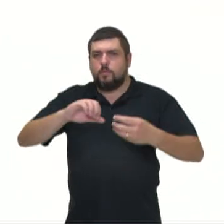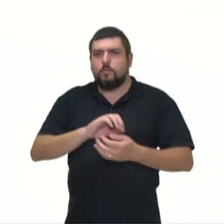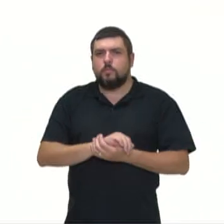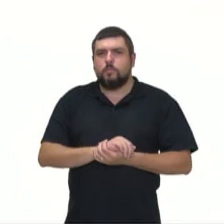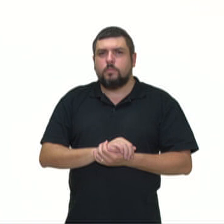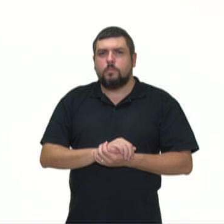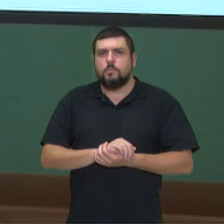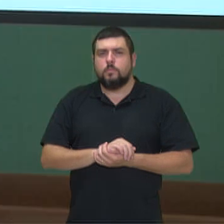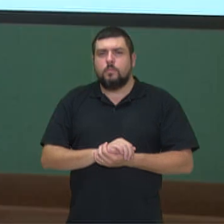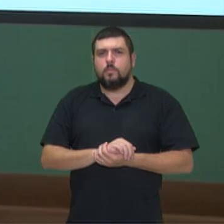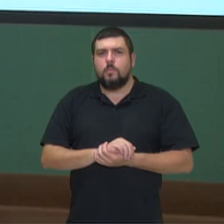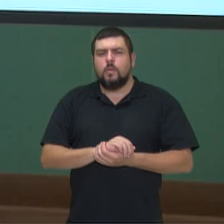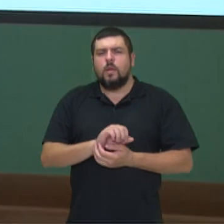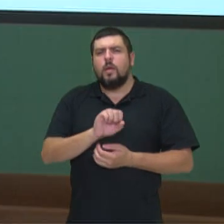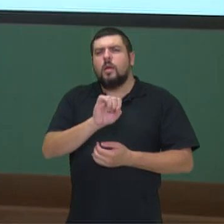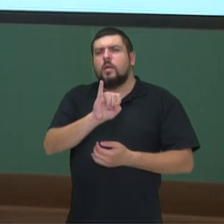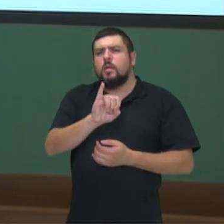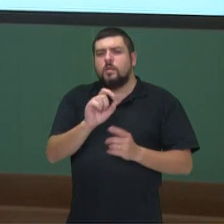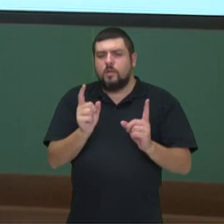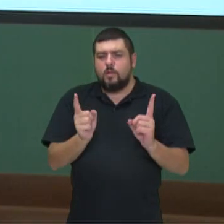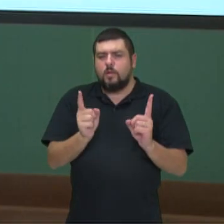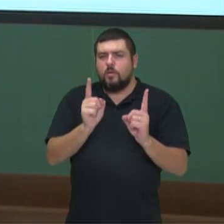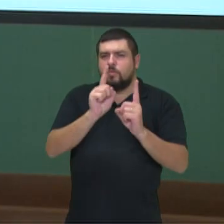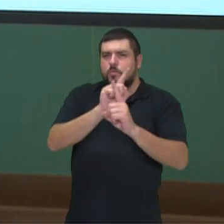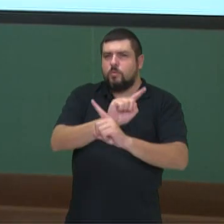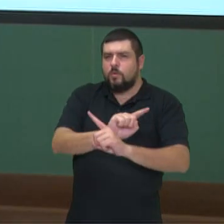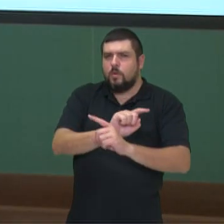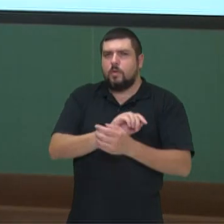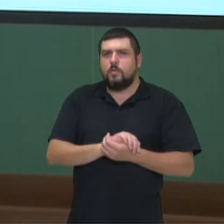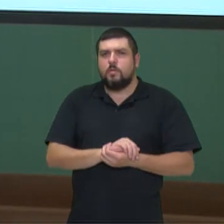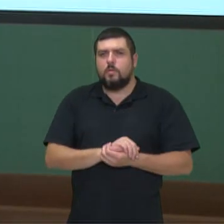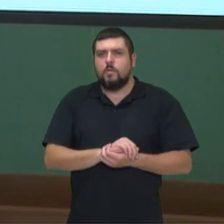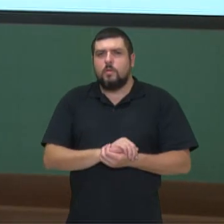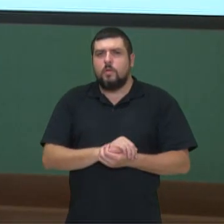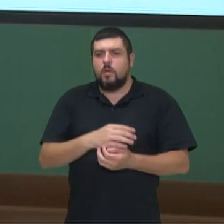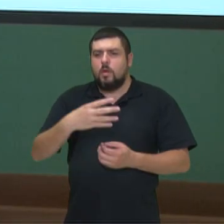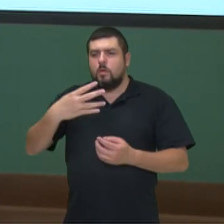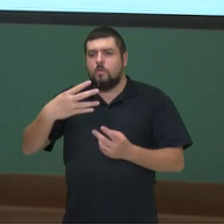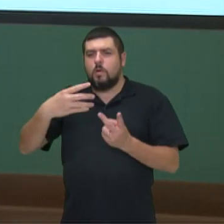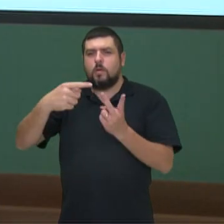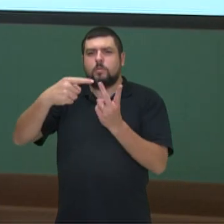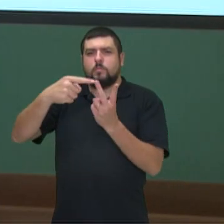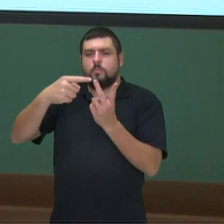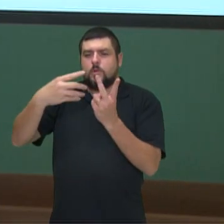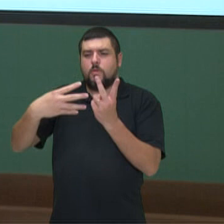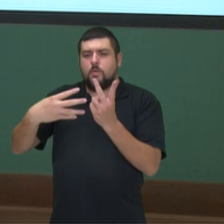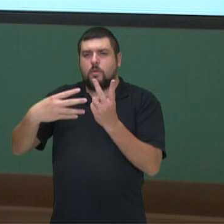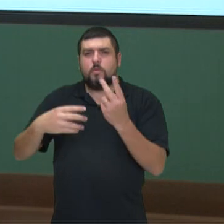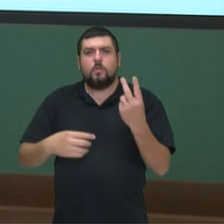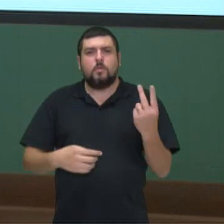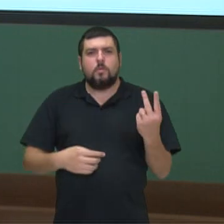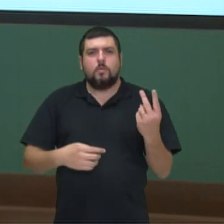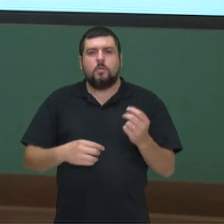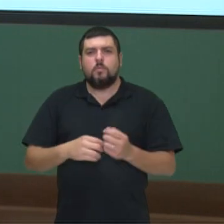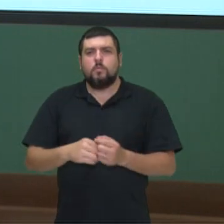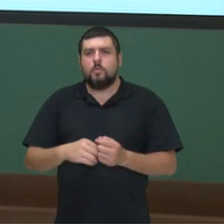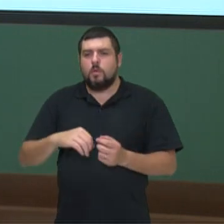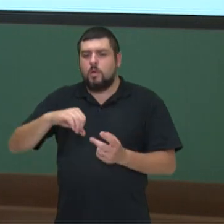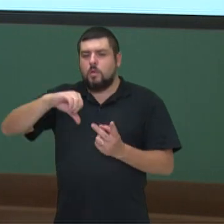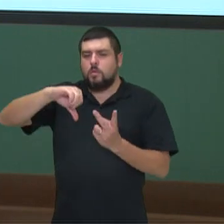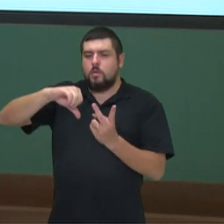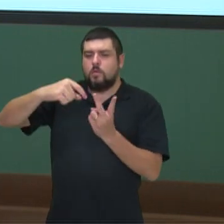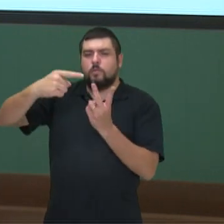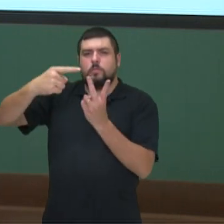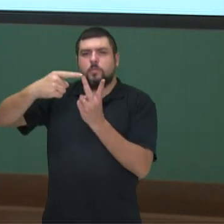a pergunta inversa agora, né? Qual é a raiz quadrada de 4? 2. Raiz quadrada de 9? 3.